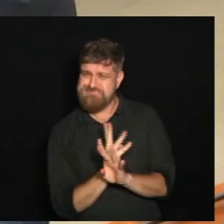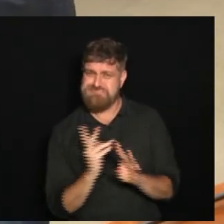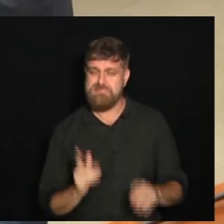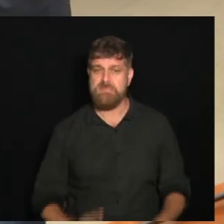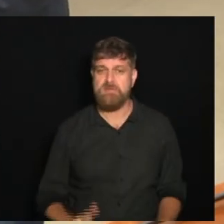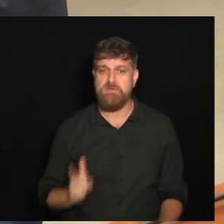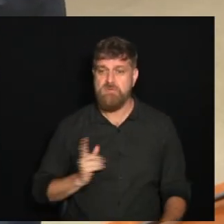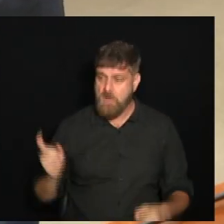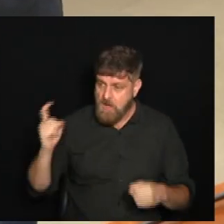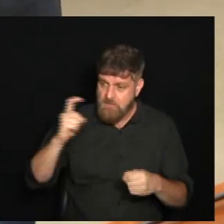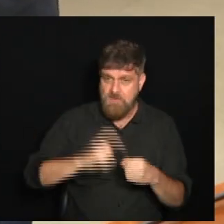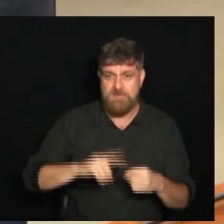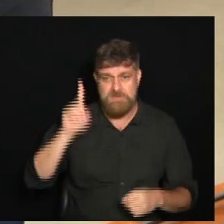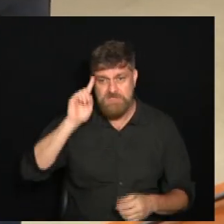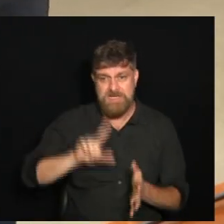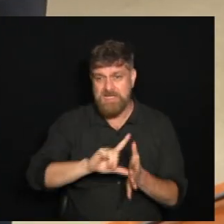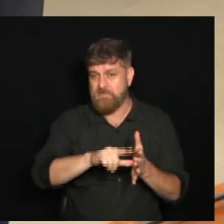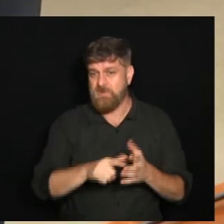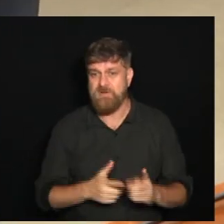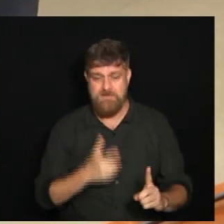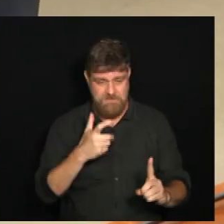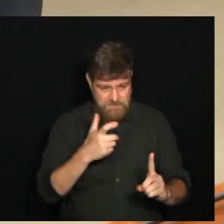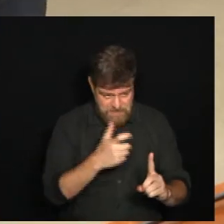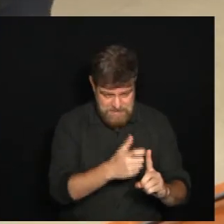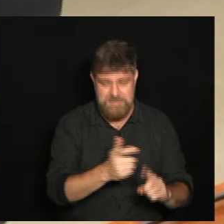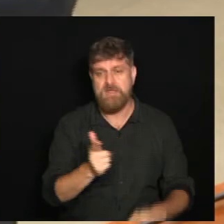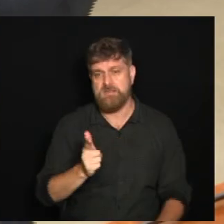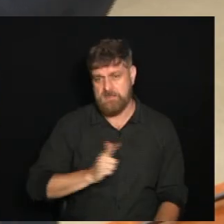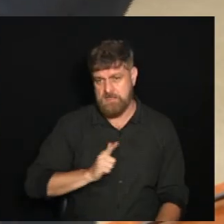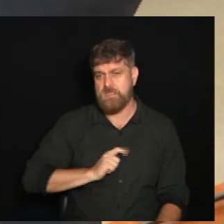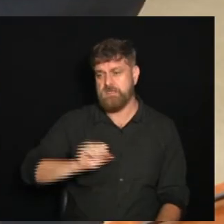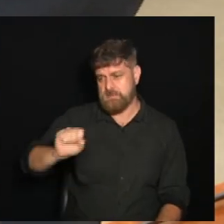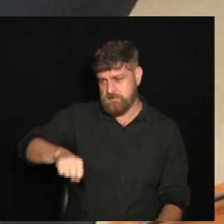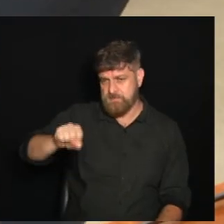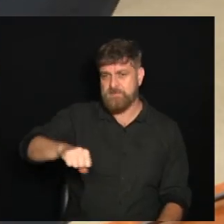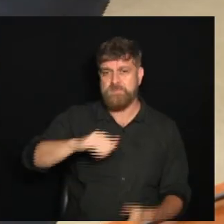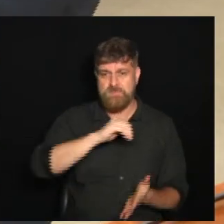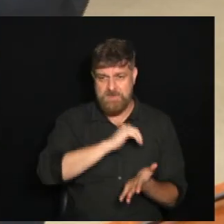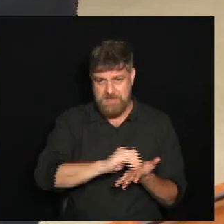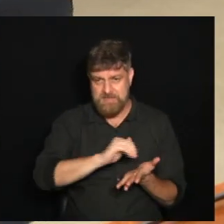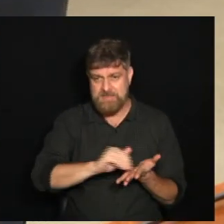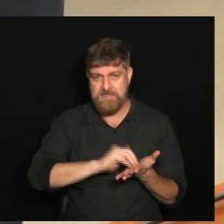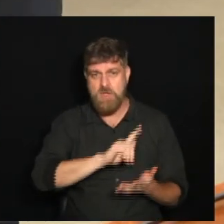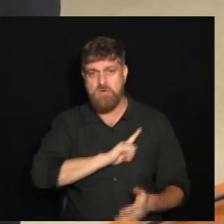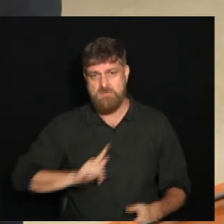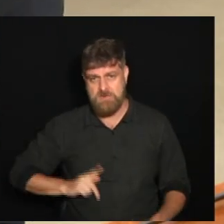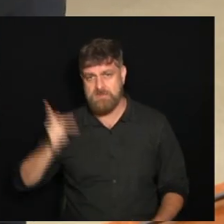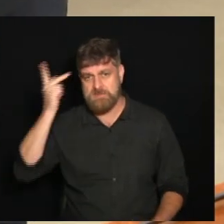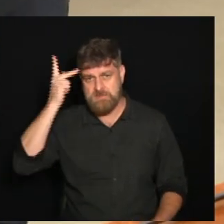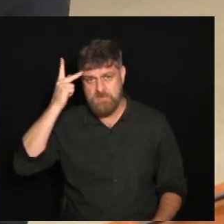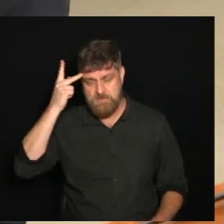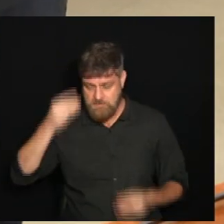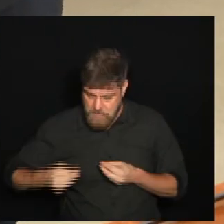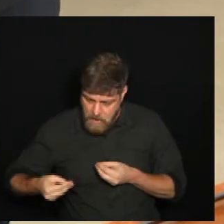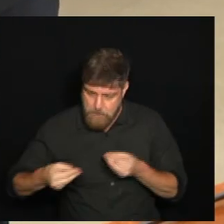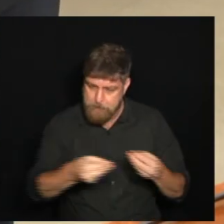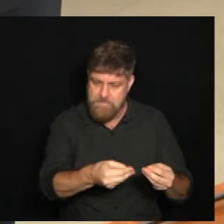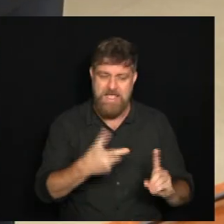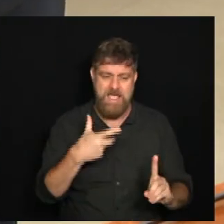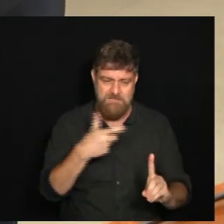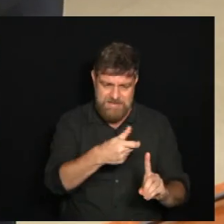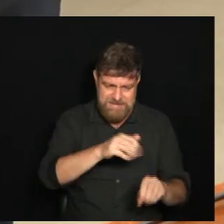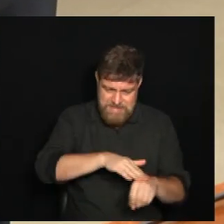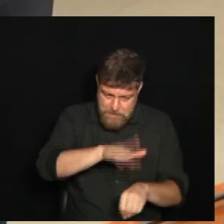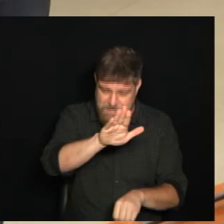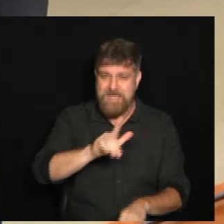pessoas voltam outro dia, porque a vacina não vai faltar. Tá? A Secretaria do Governo do Estado de São Paulo vai mandar mais vacina para Campinas. Nós